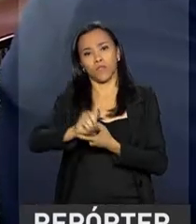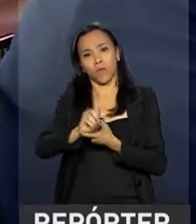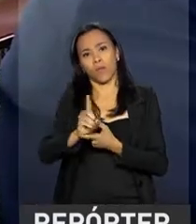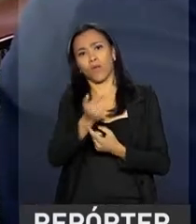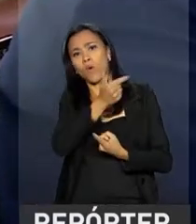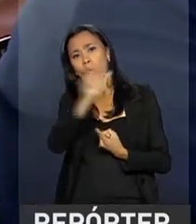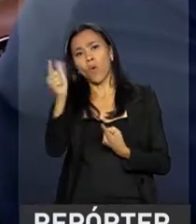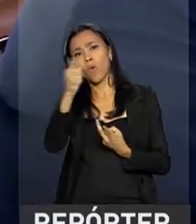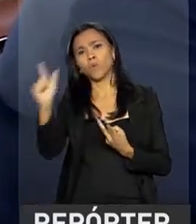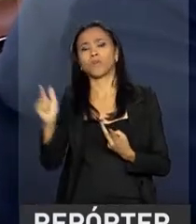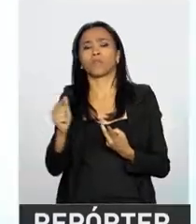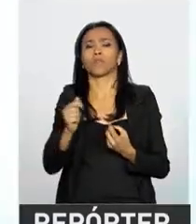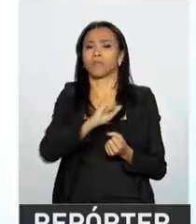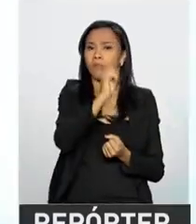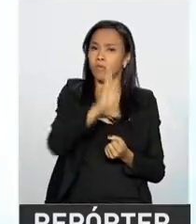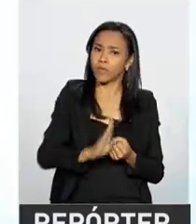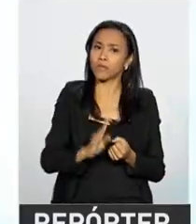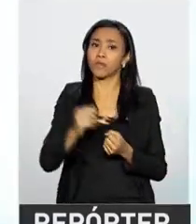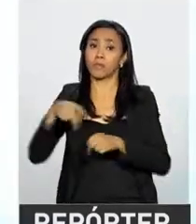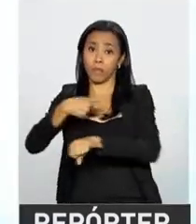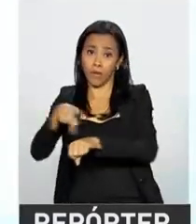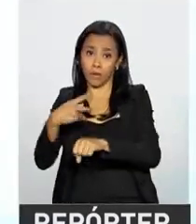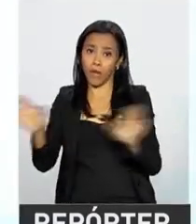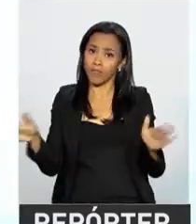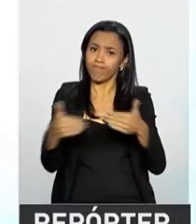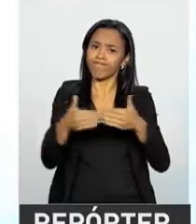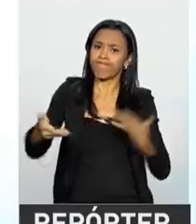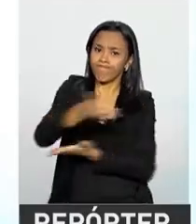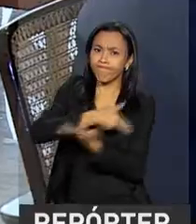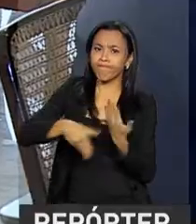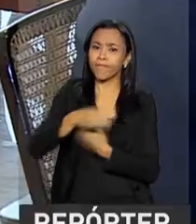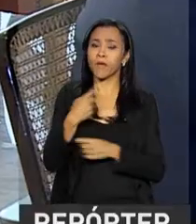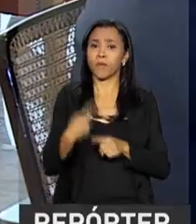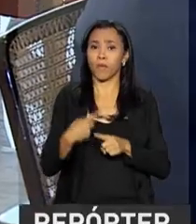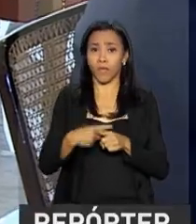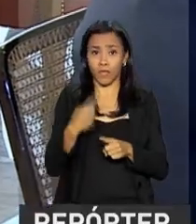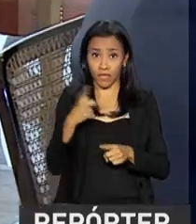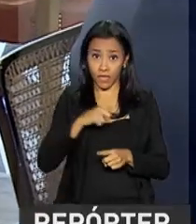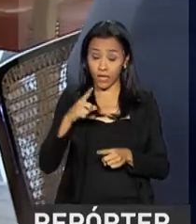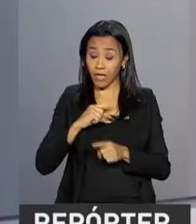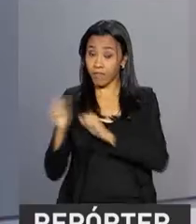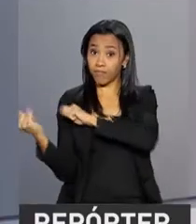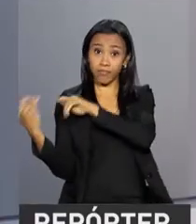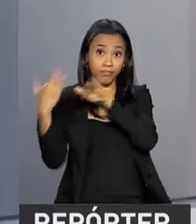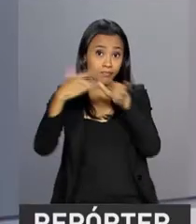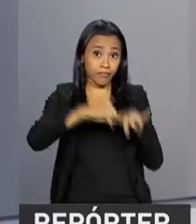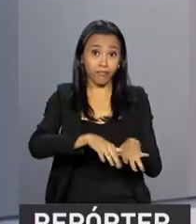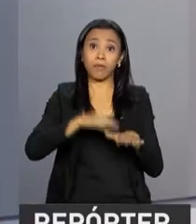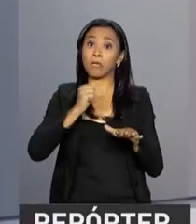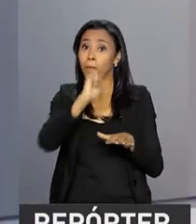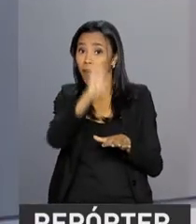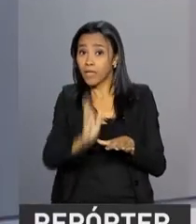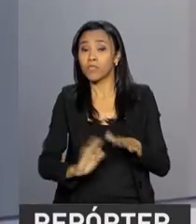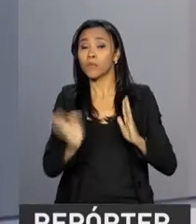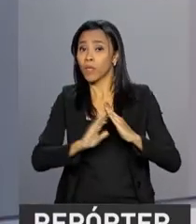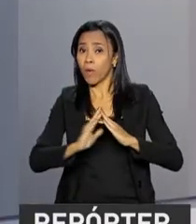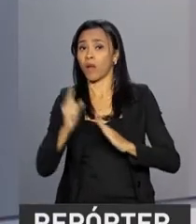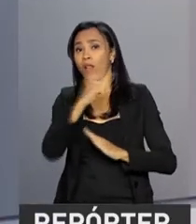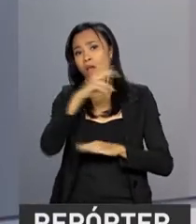outros laços unem brasil e paraguai já que o país vizinho abriga a segunda maior comunidade de brasileiros no exterior